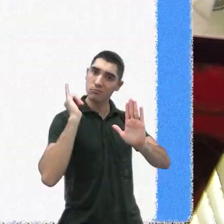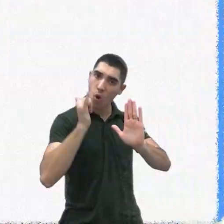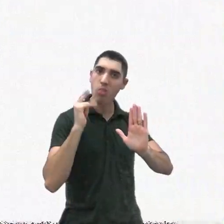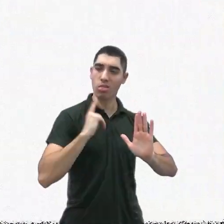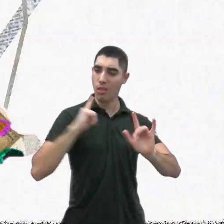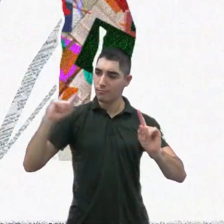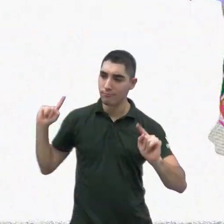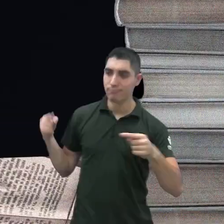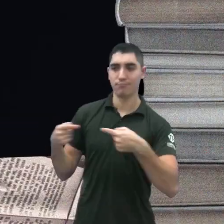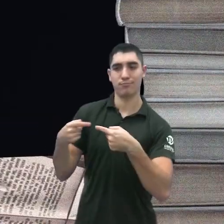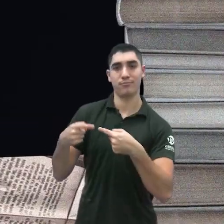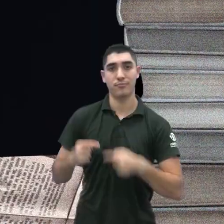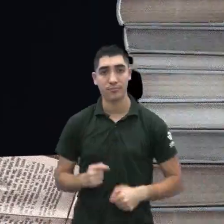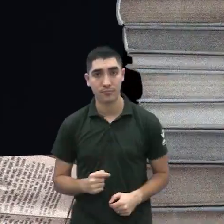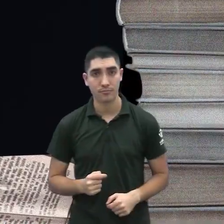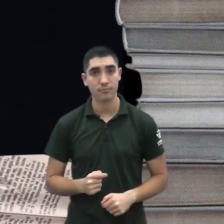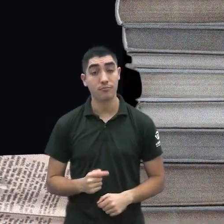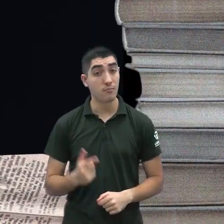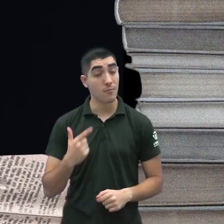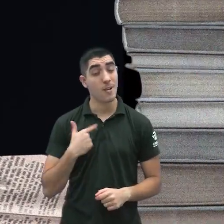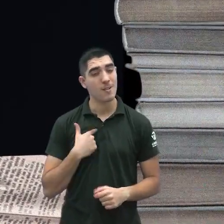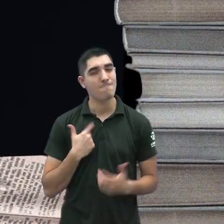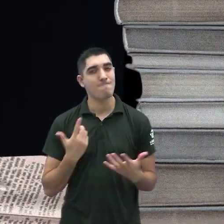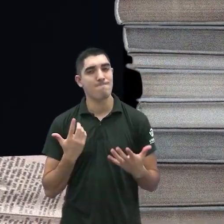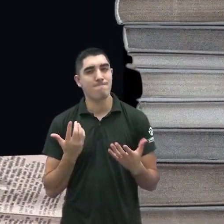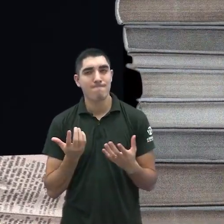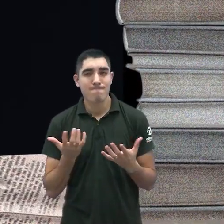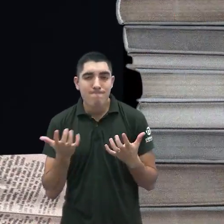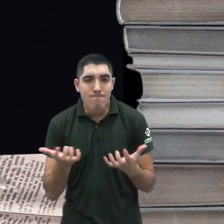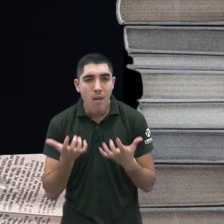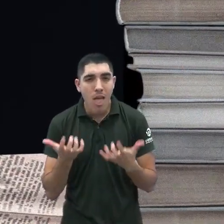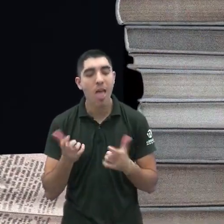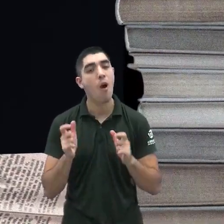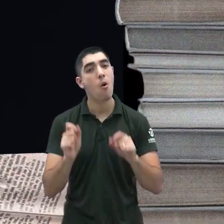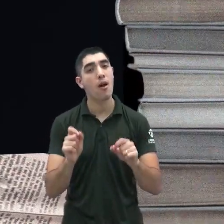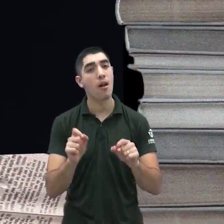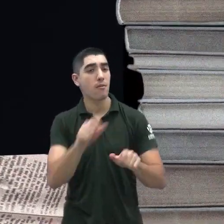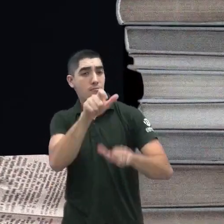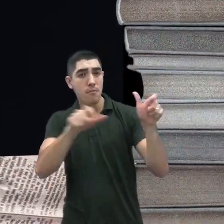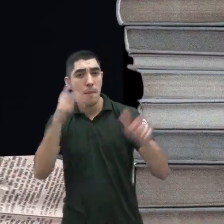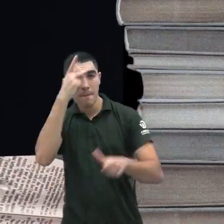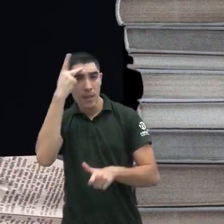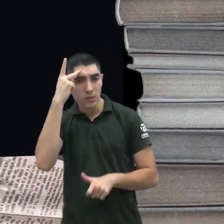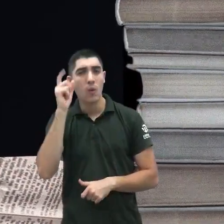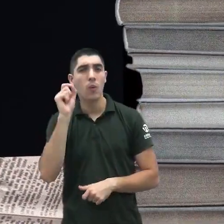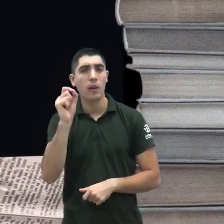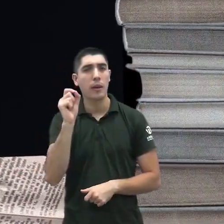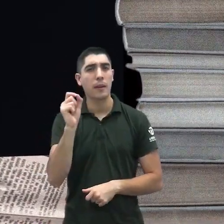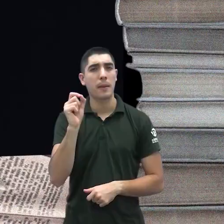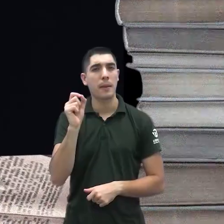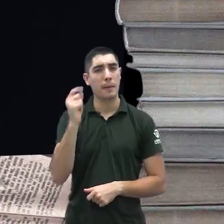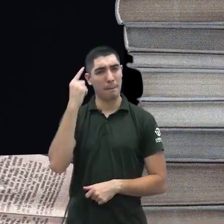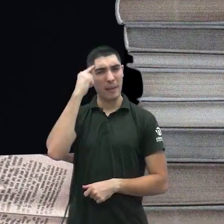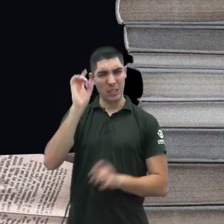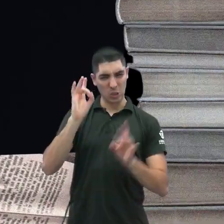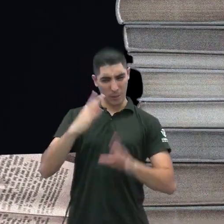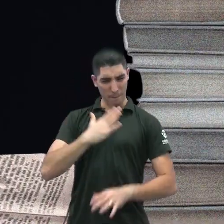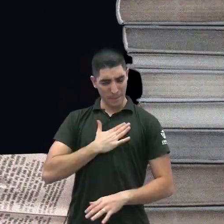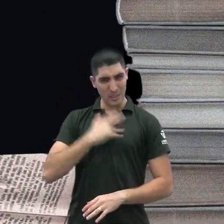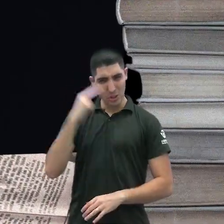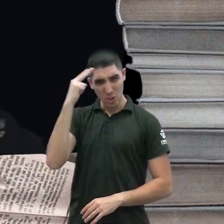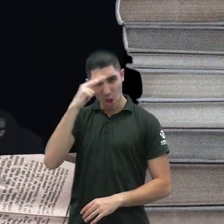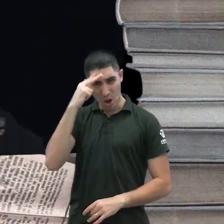obras. Eu gostaria que as pessoas se prendessem menos à minha